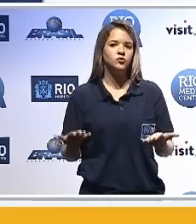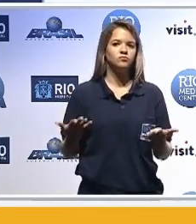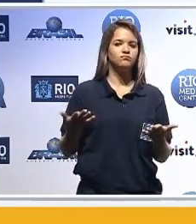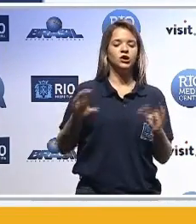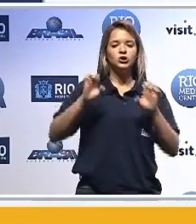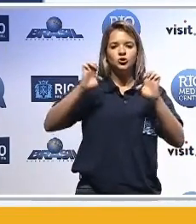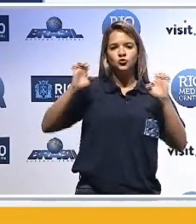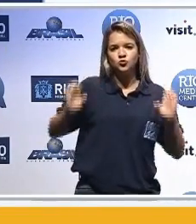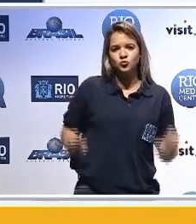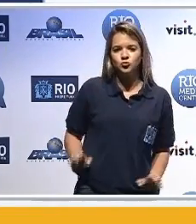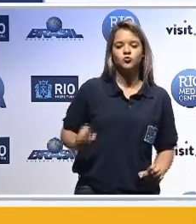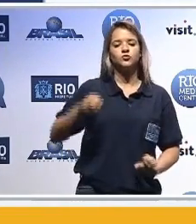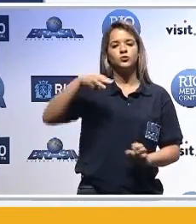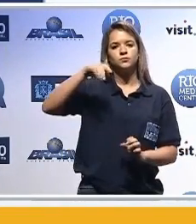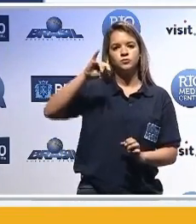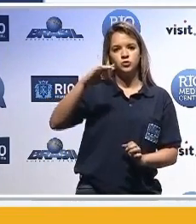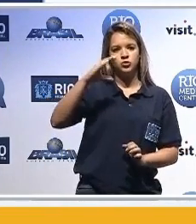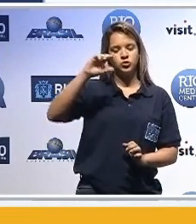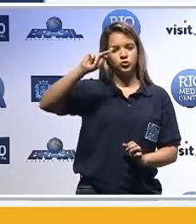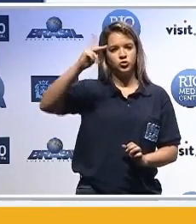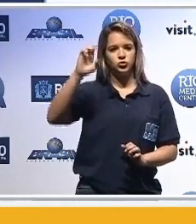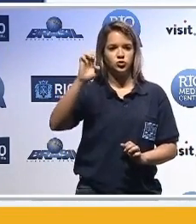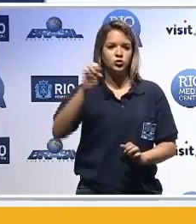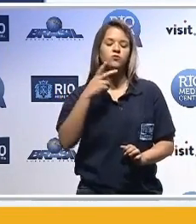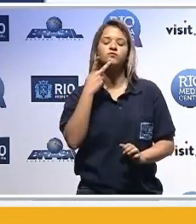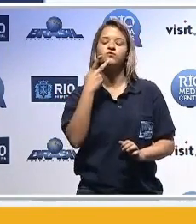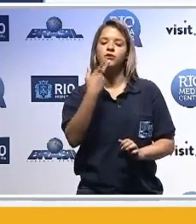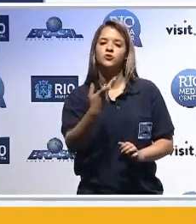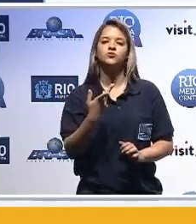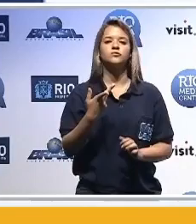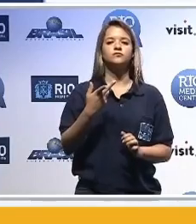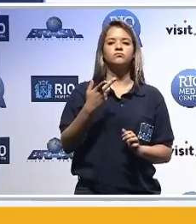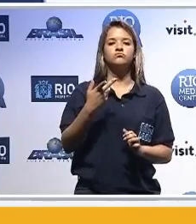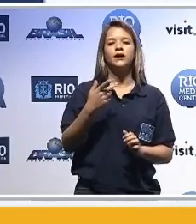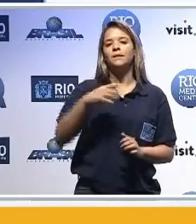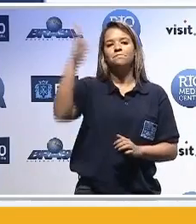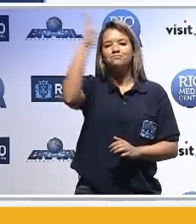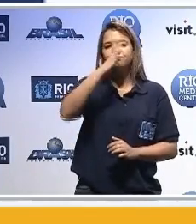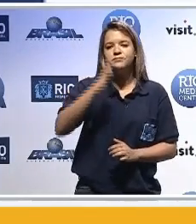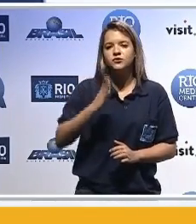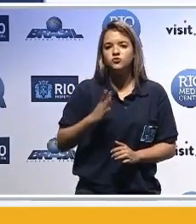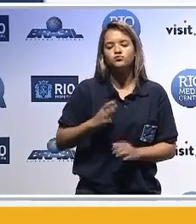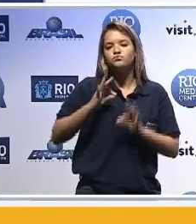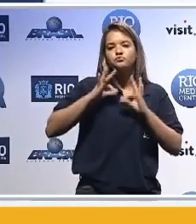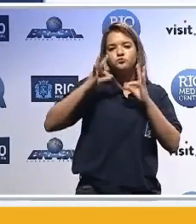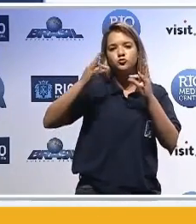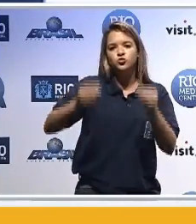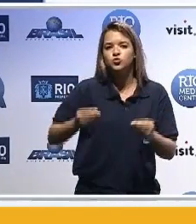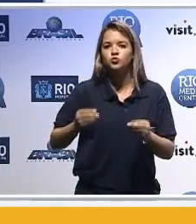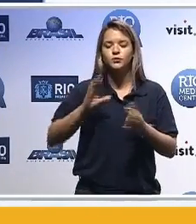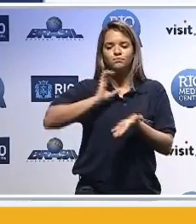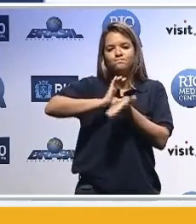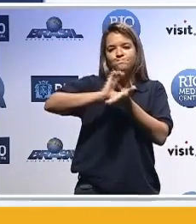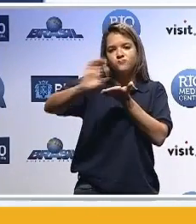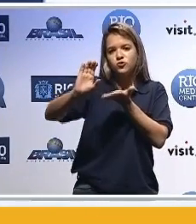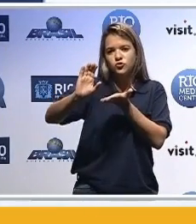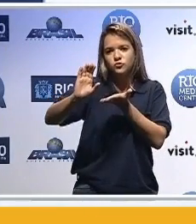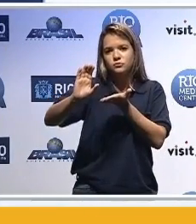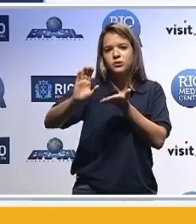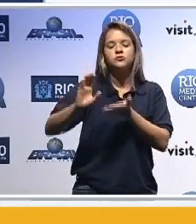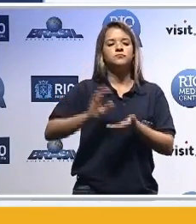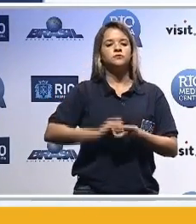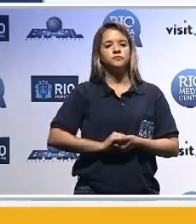gente já colocou, ela tem sido ampla para o Brasil como um todo, né? O investimento de infraestrutura